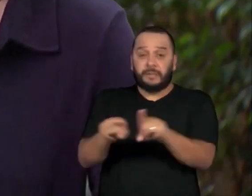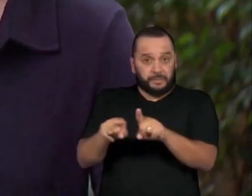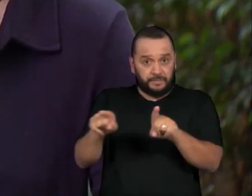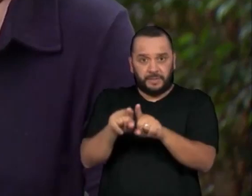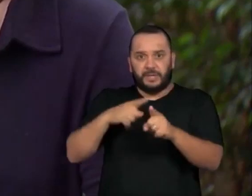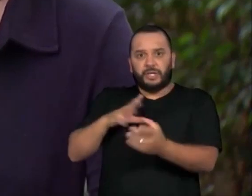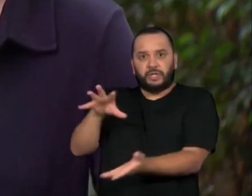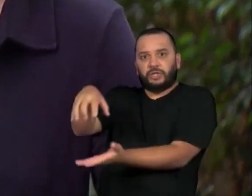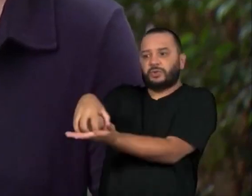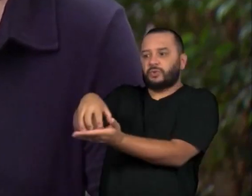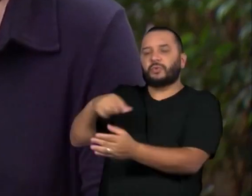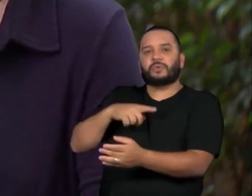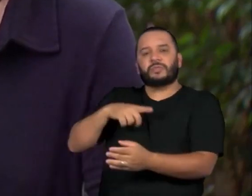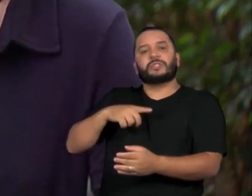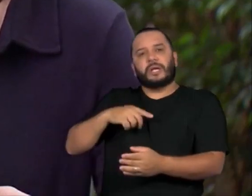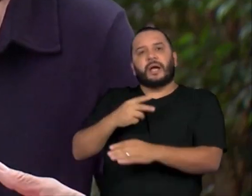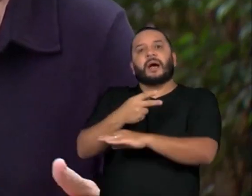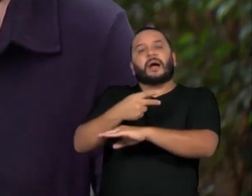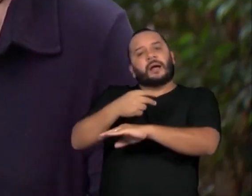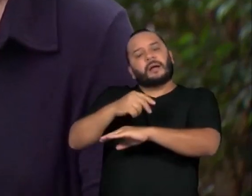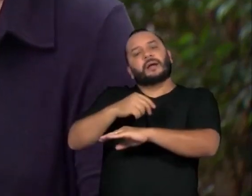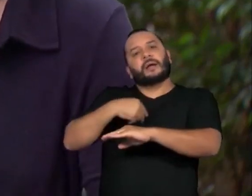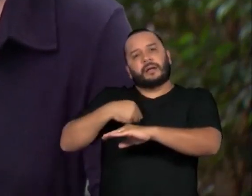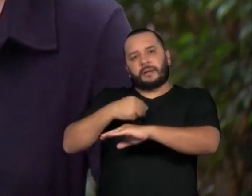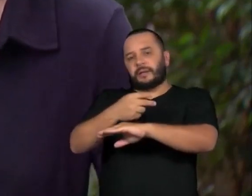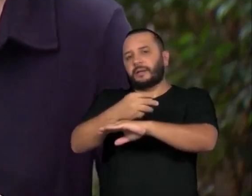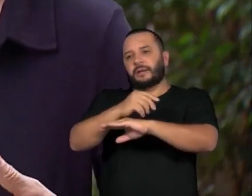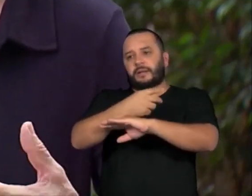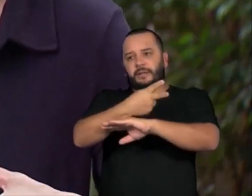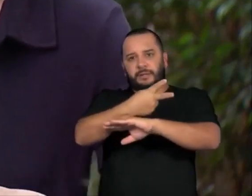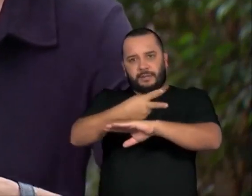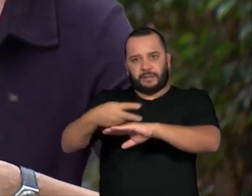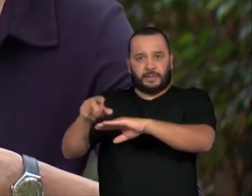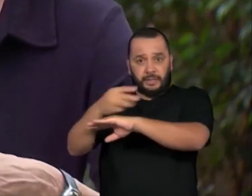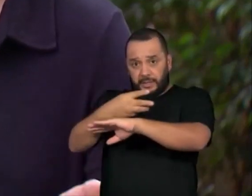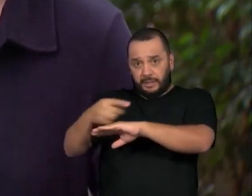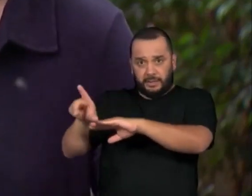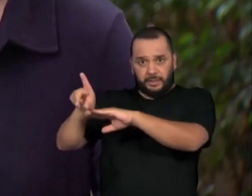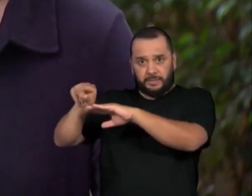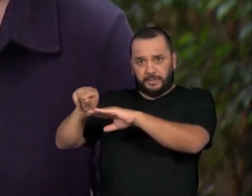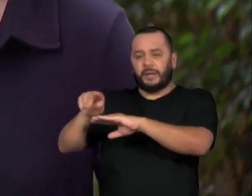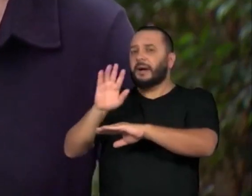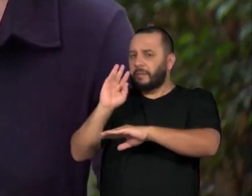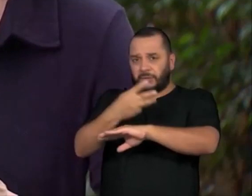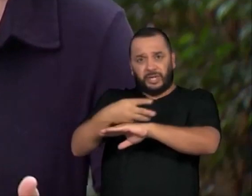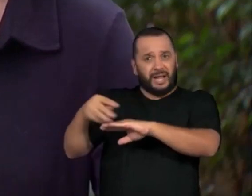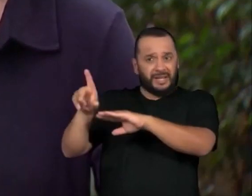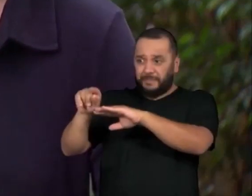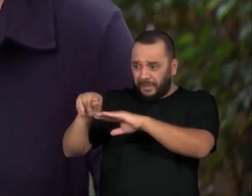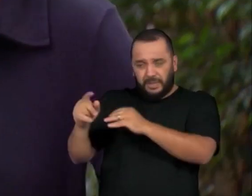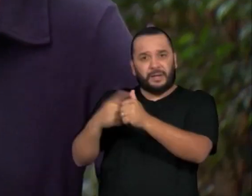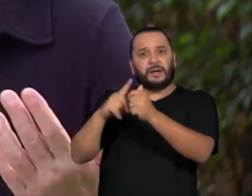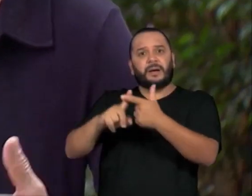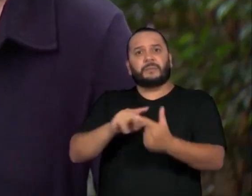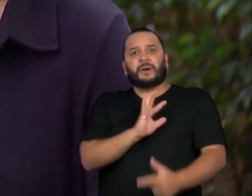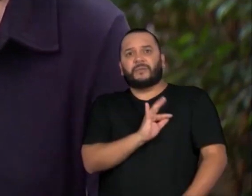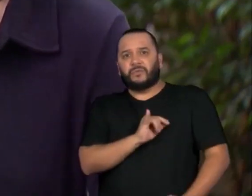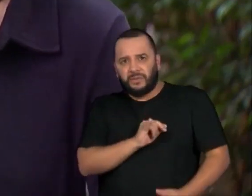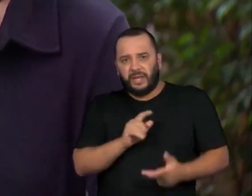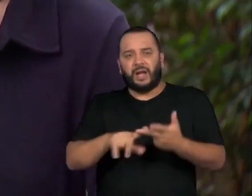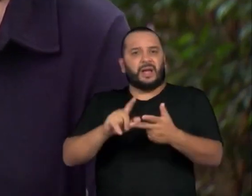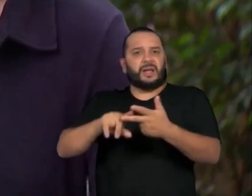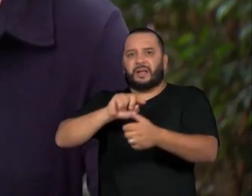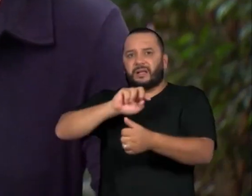como o IBAMA, o ICMBio, o Serviço Florestal Brasileiro, a Agência Nacional de Águas, que foram sucateados não só nos seus recursos, mas também